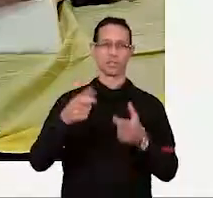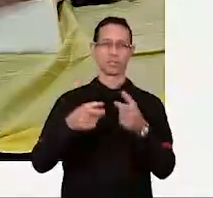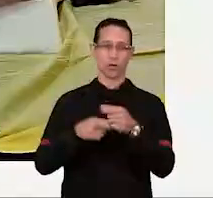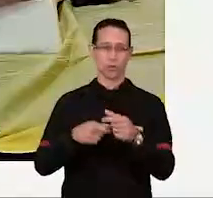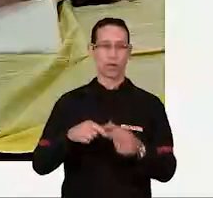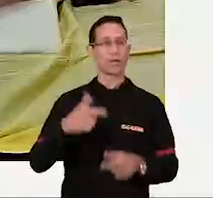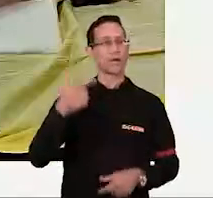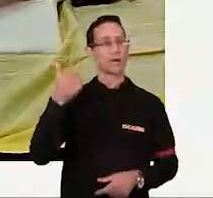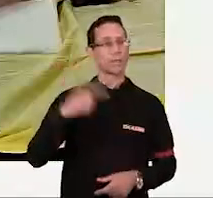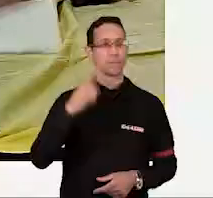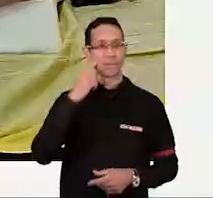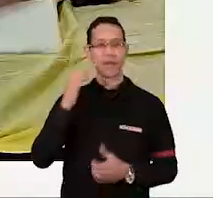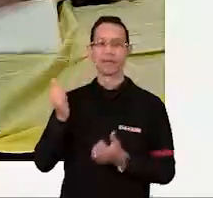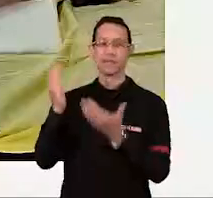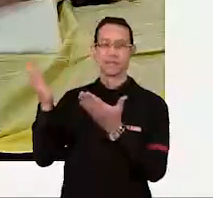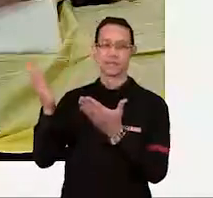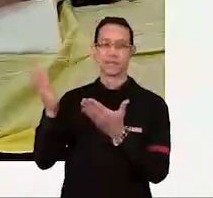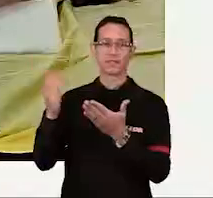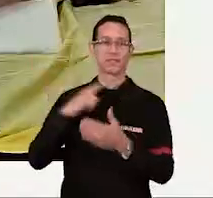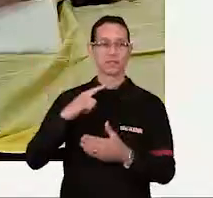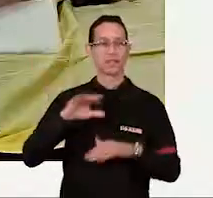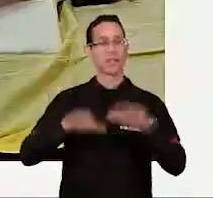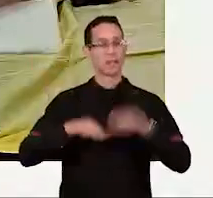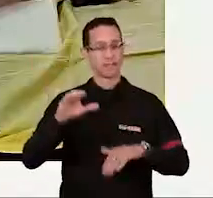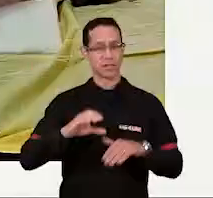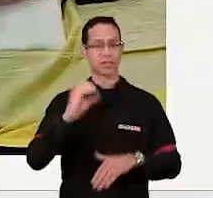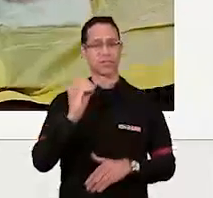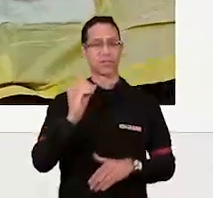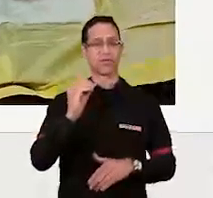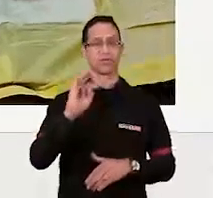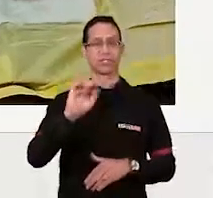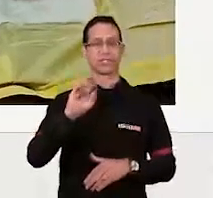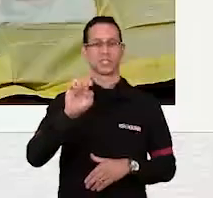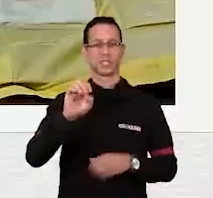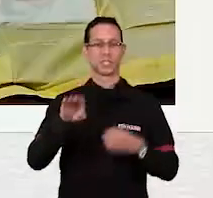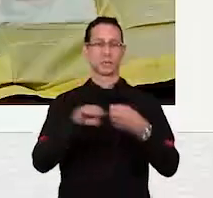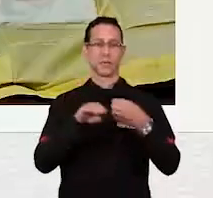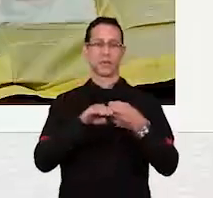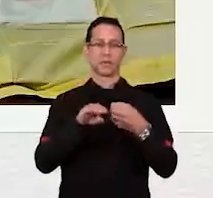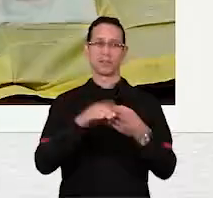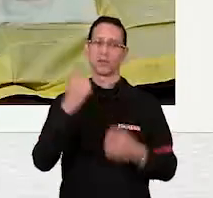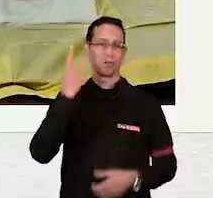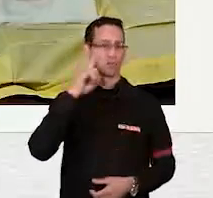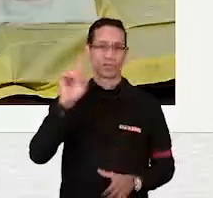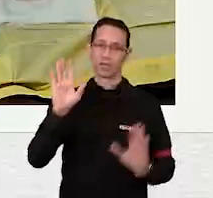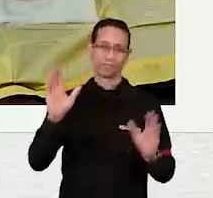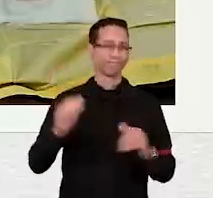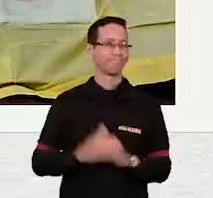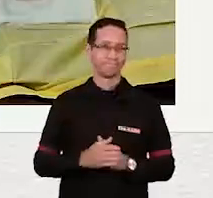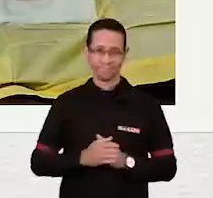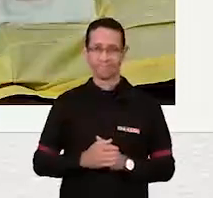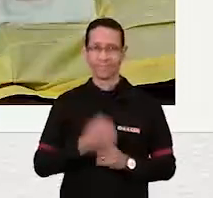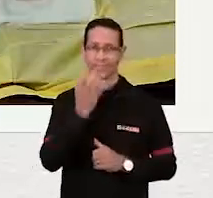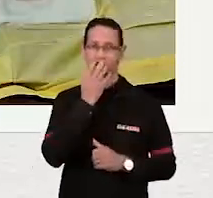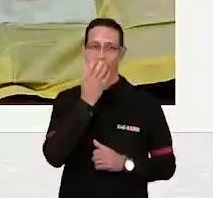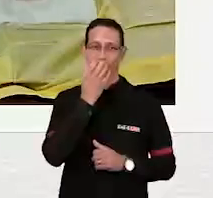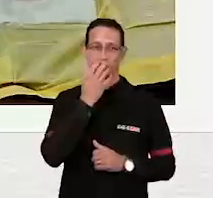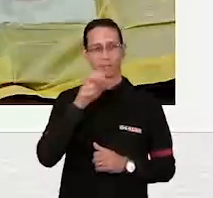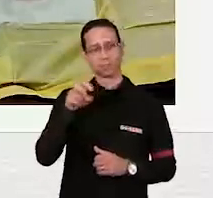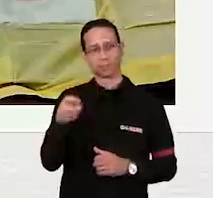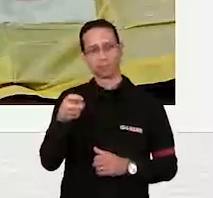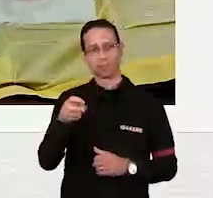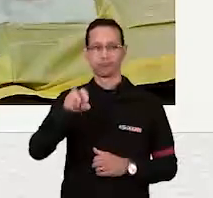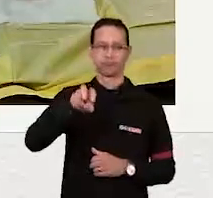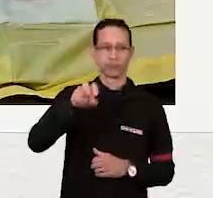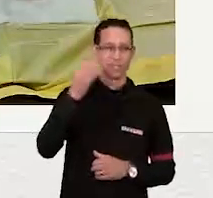muito mais colisteatoma, mas às vezes ele faz otite média primária. E isso aqui é um dia na clínica de 2 cachorrinhos tortos que vieram